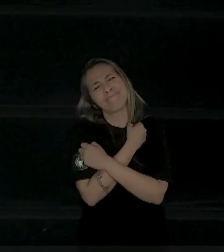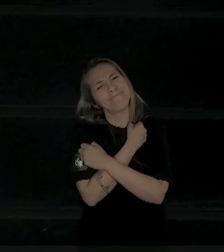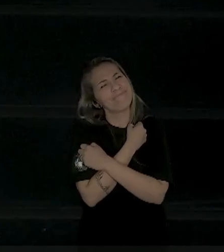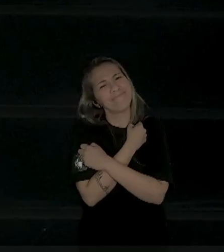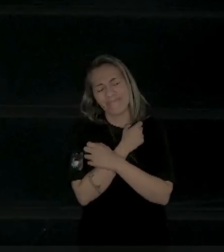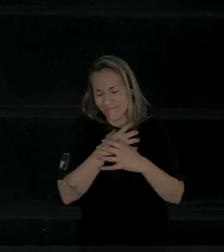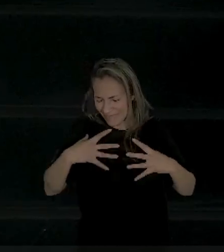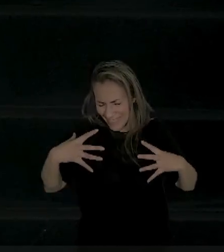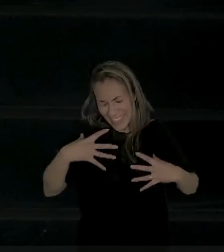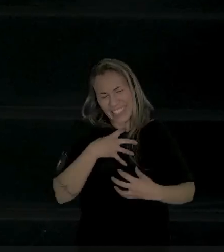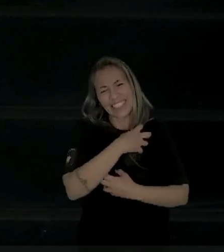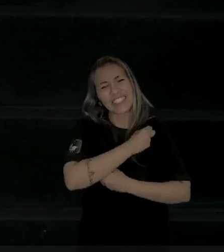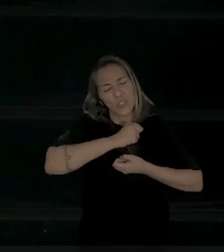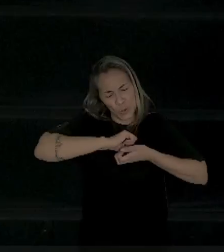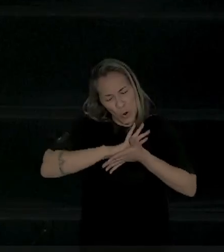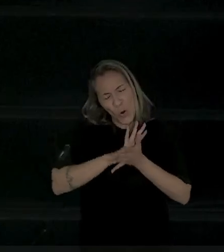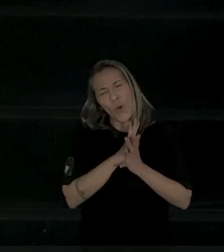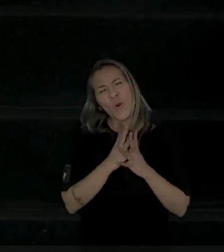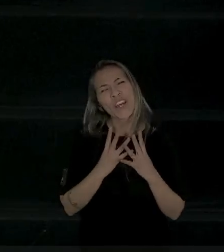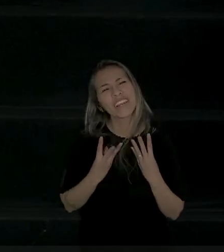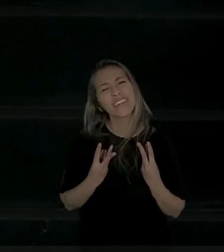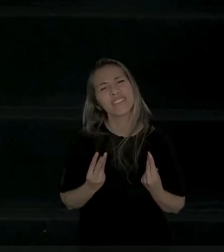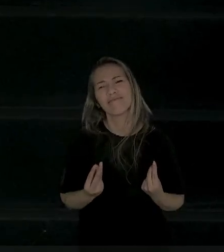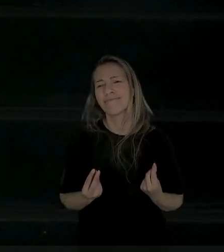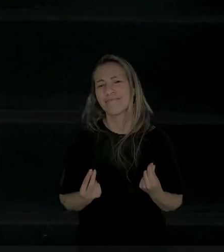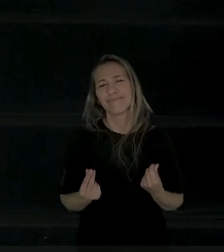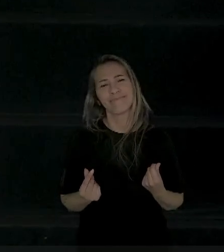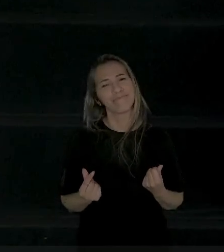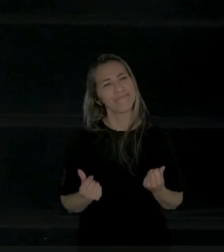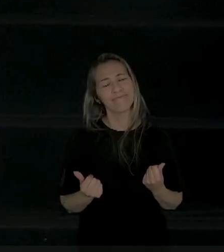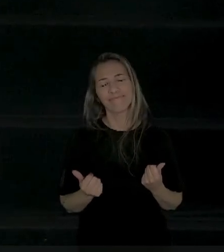destruam sua vida. Acima de tudo,